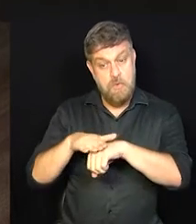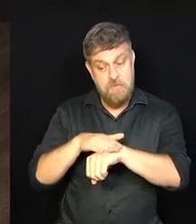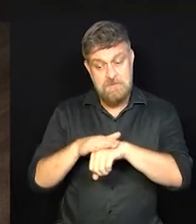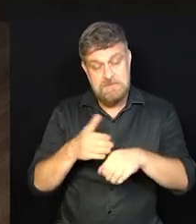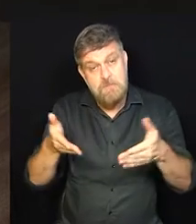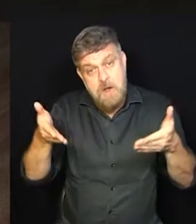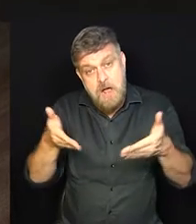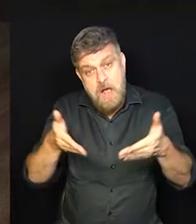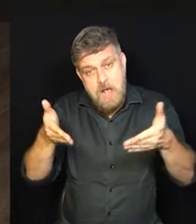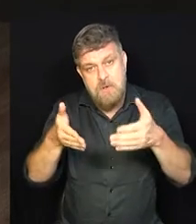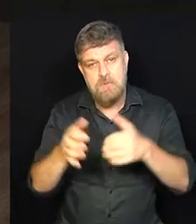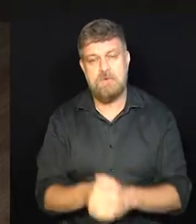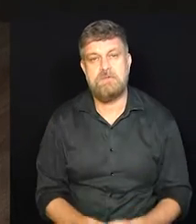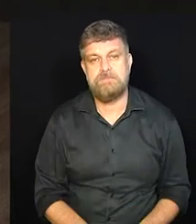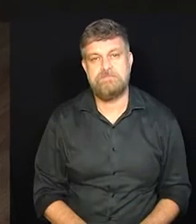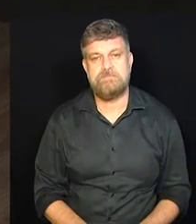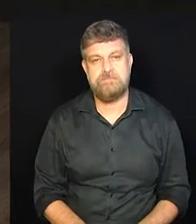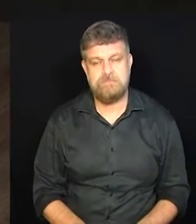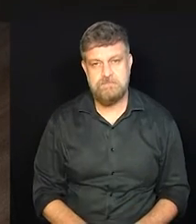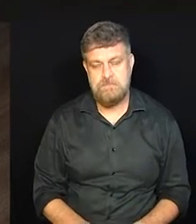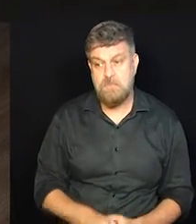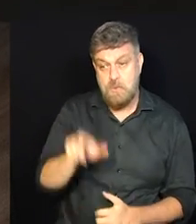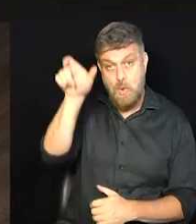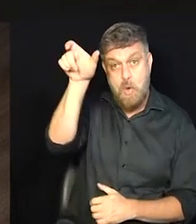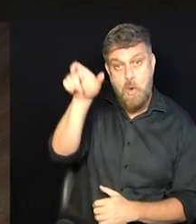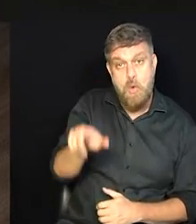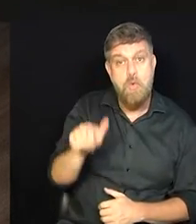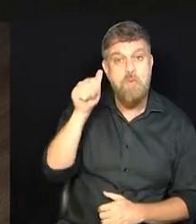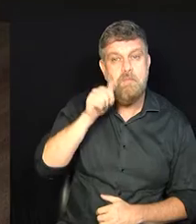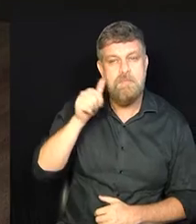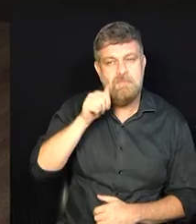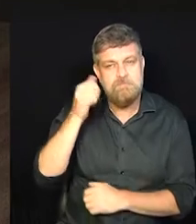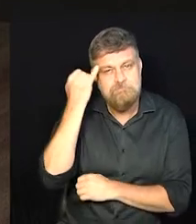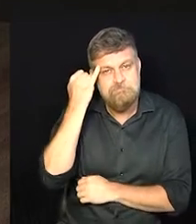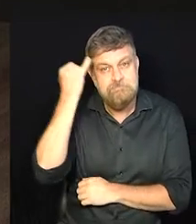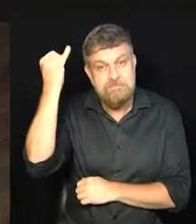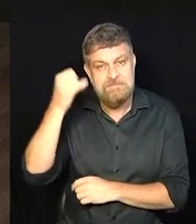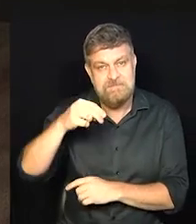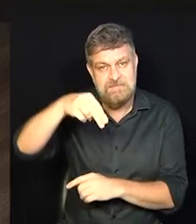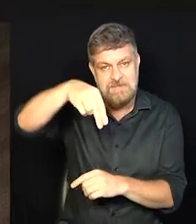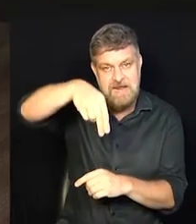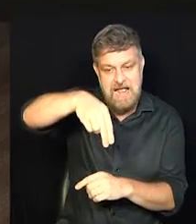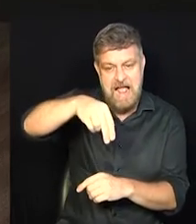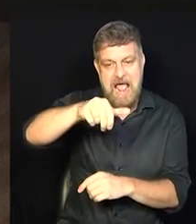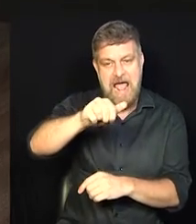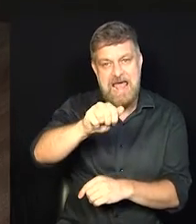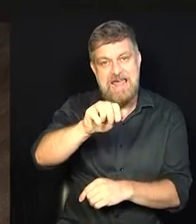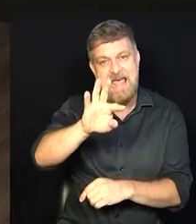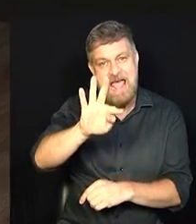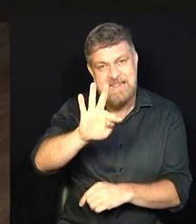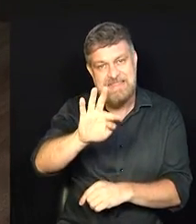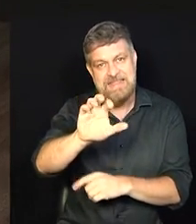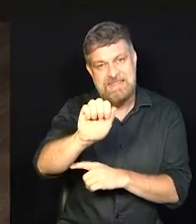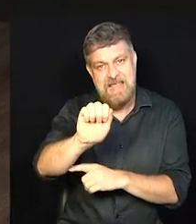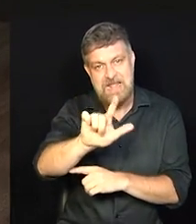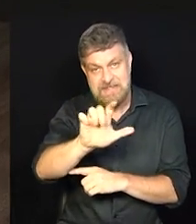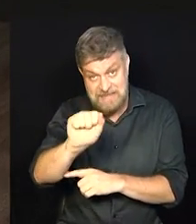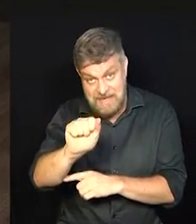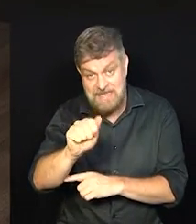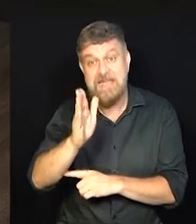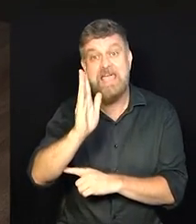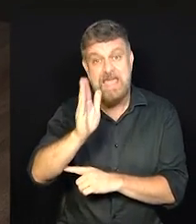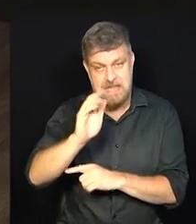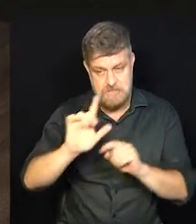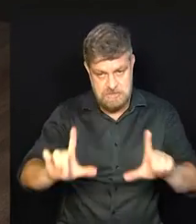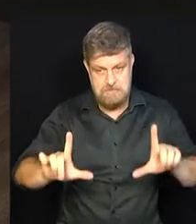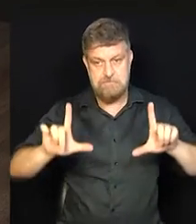conversar hoje justamente com uma dessas precursoras, a Natália. A gente já trouxe aqui em outro momento do Ser